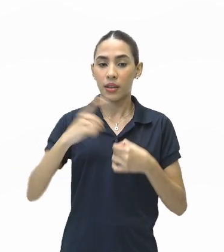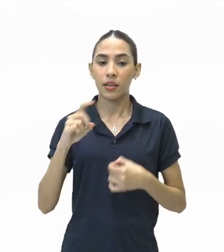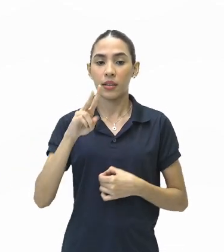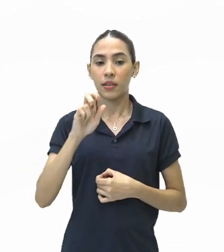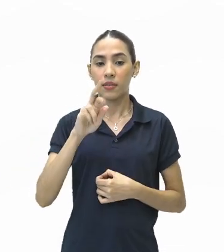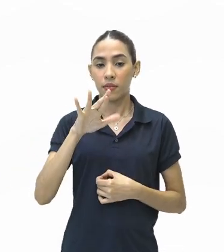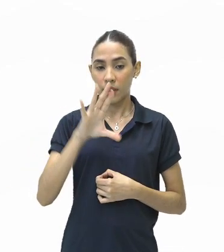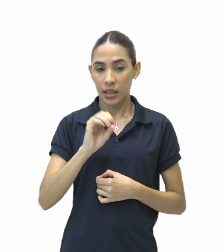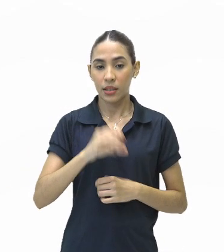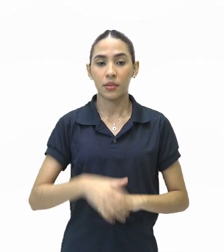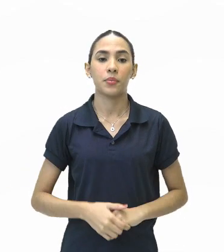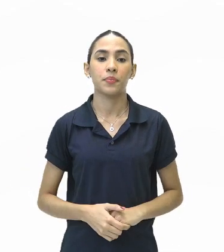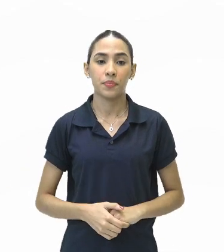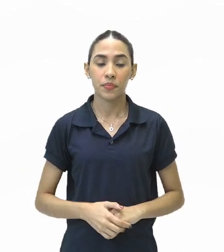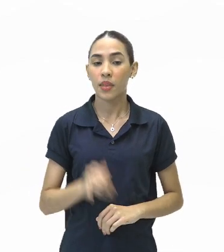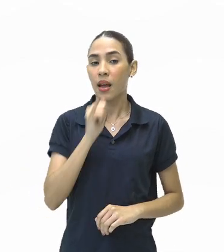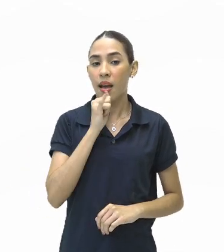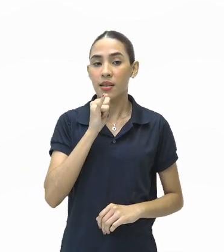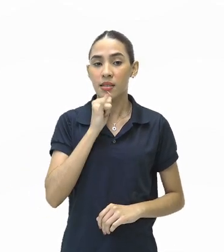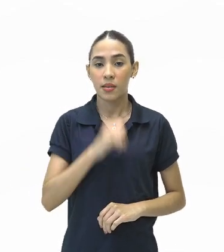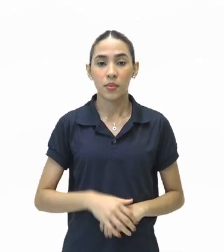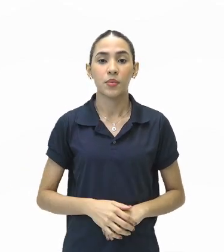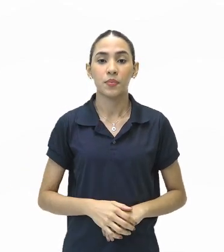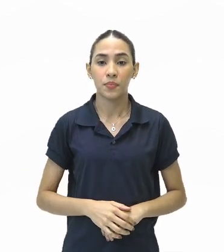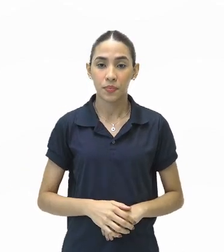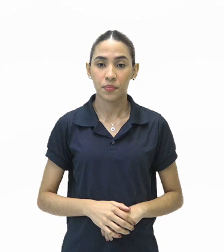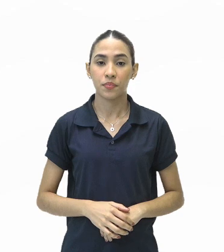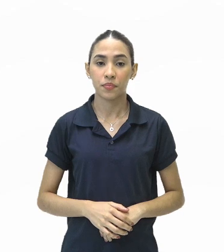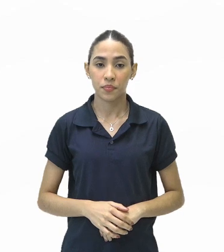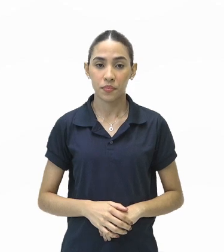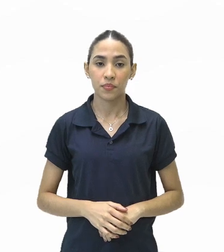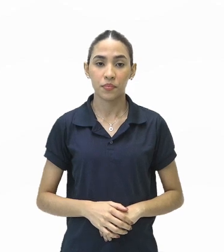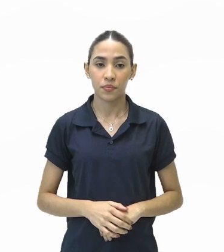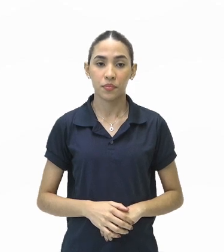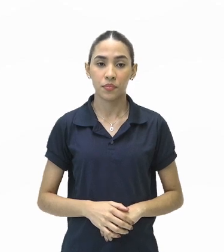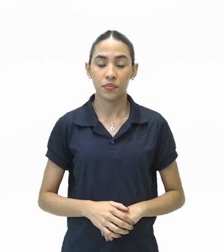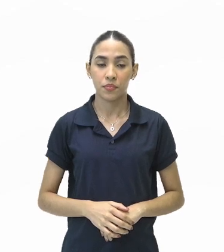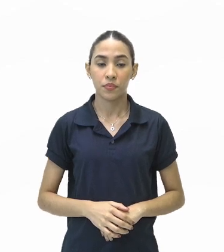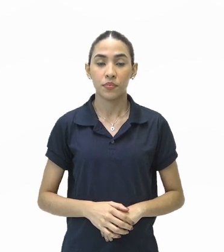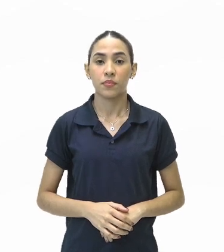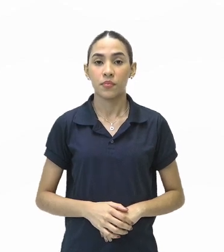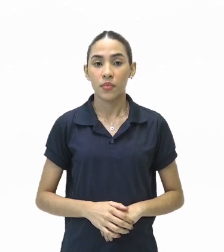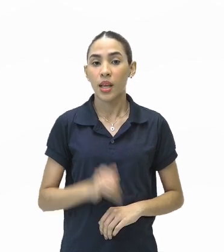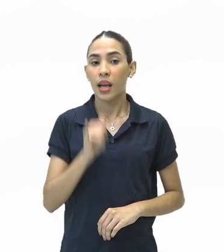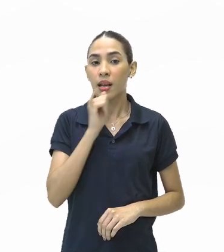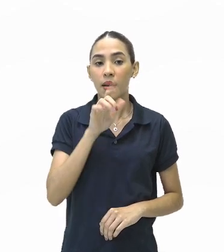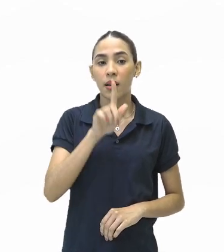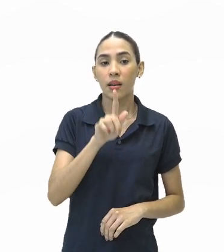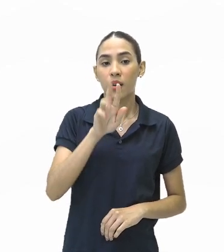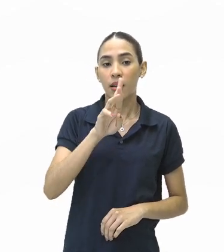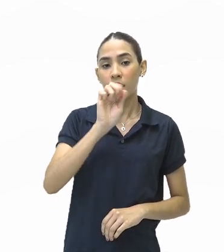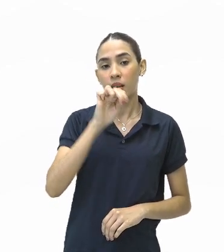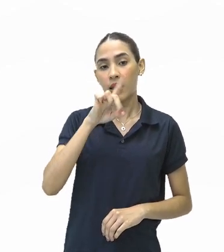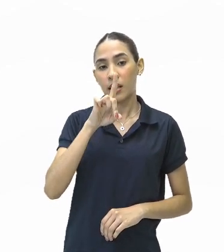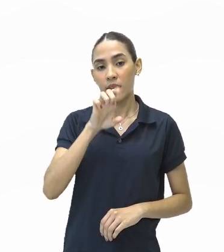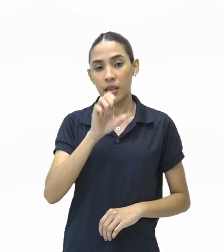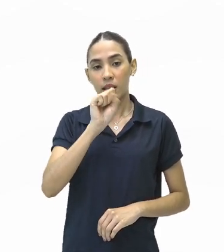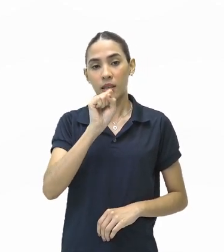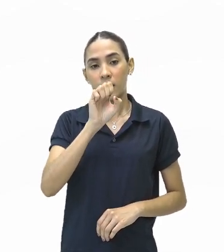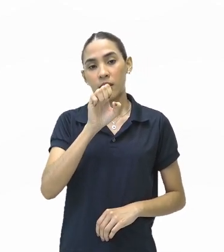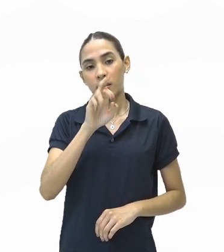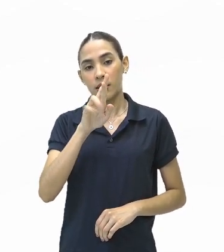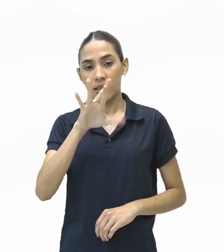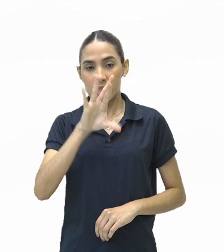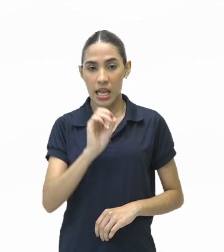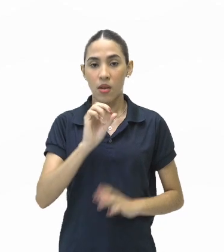1976. Vamos lá, olha só como tem ali uma rima interna ali, tá bom? Aí, olha só, como vamos falar aqui do grande, né, Grande Sertão